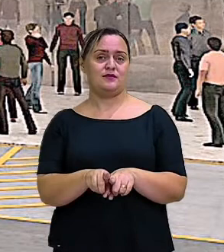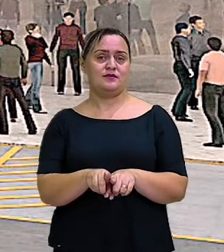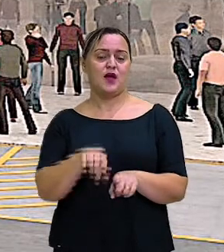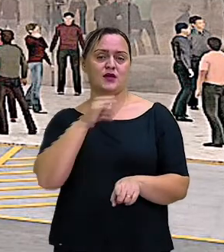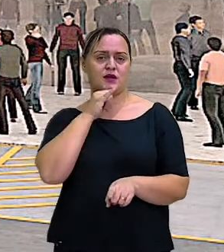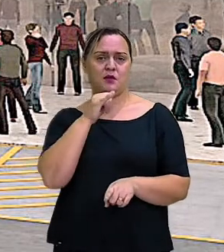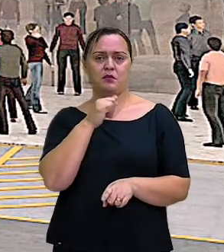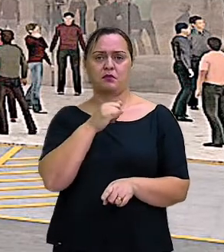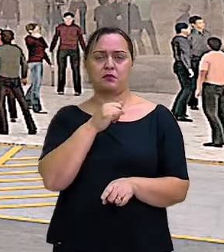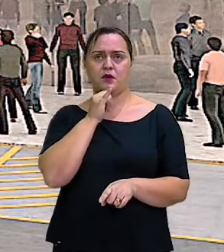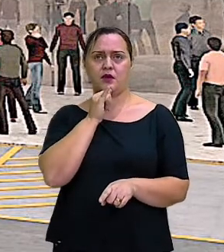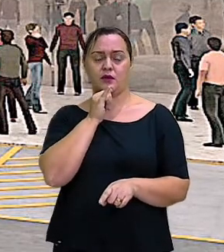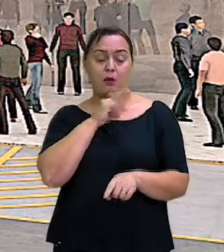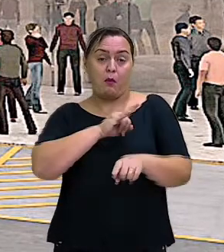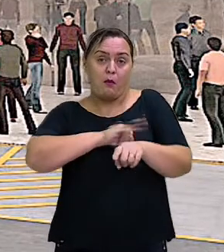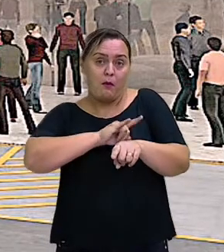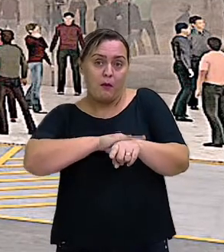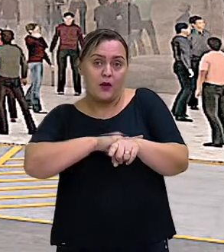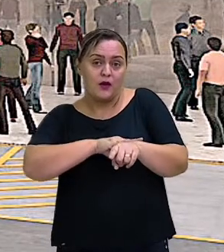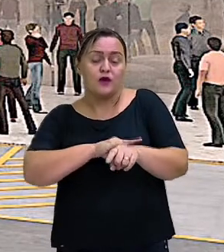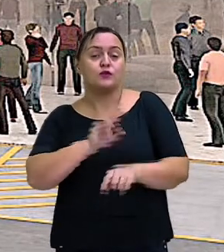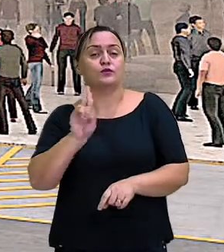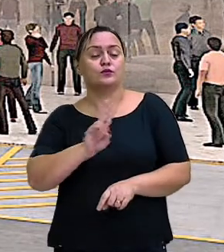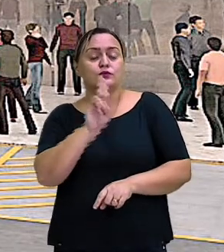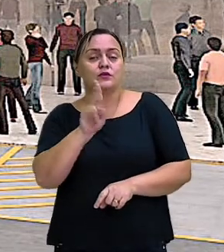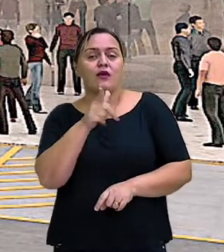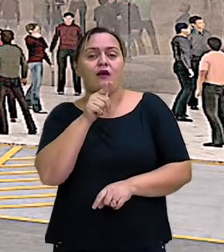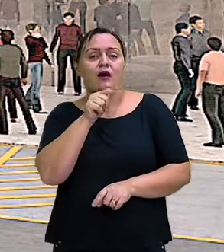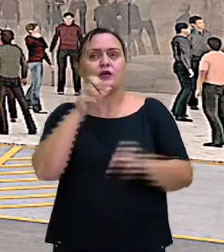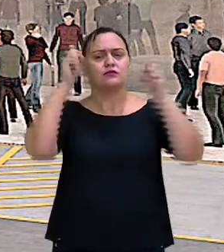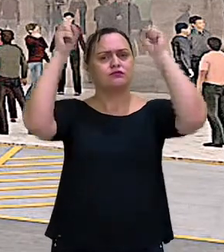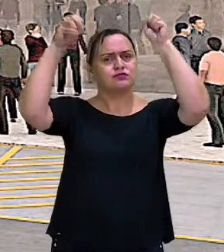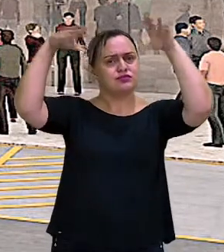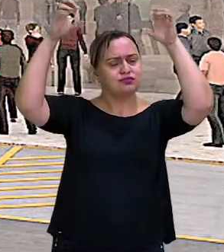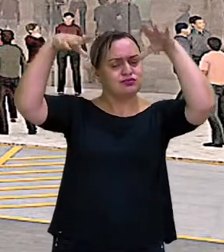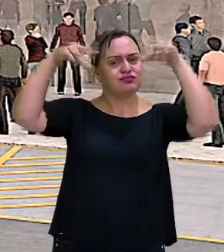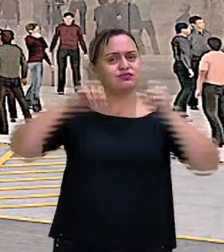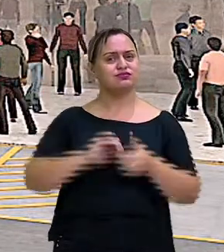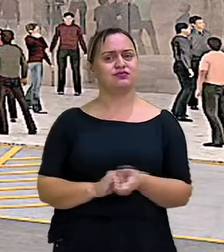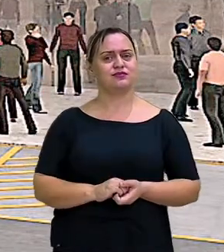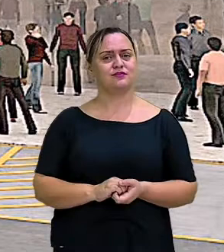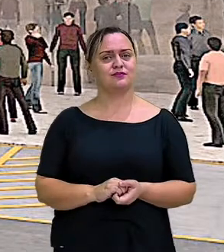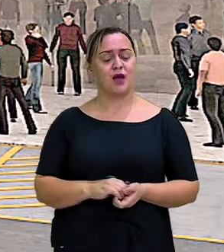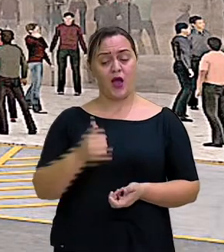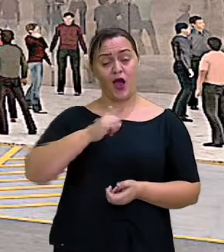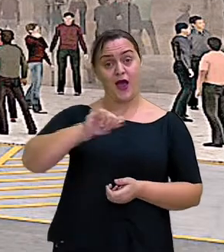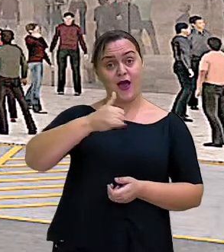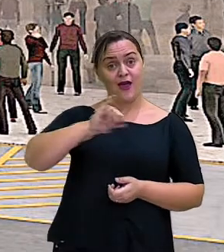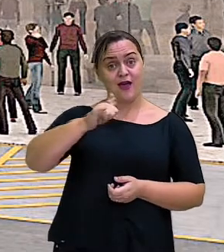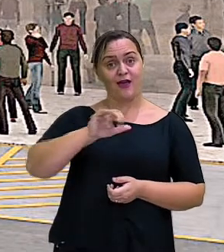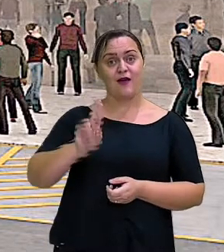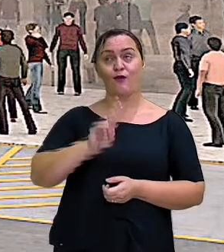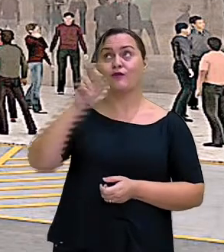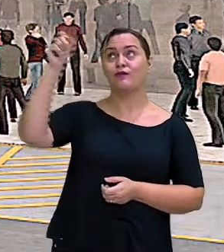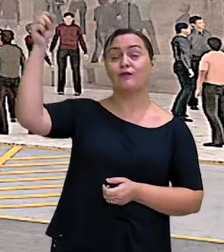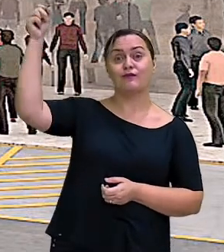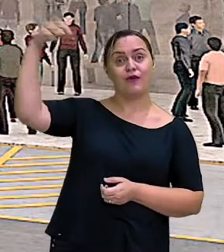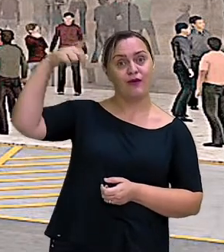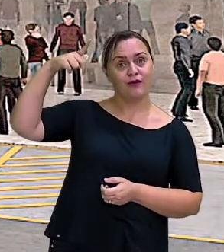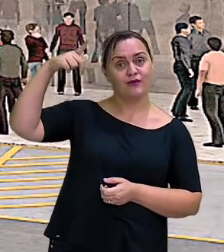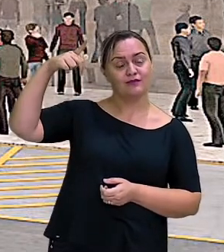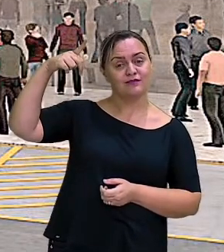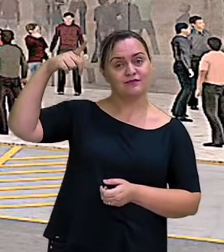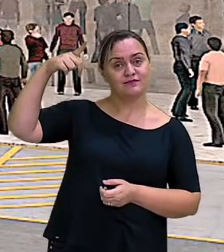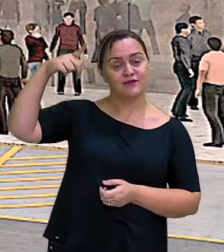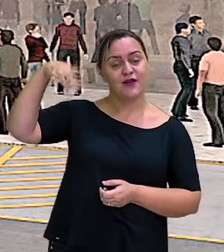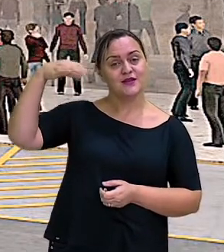ele tem energia. Então, se pensaram em um cinema autossustentável, que vai fazer o